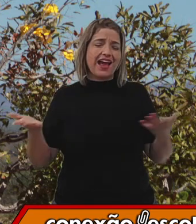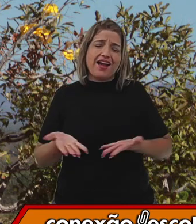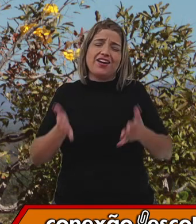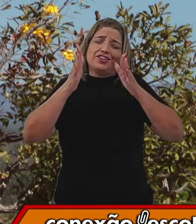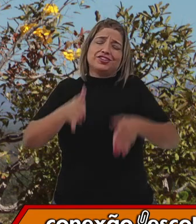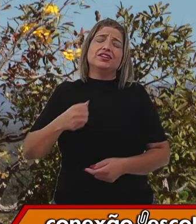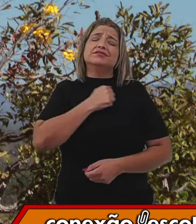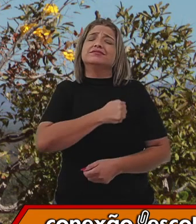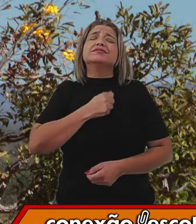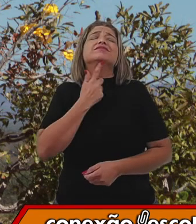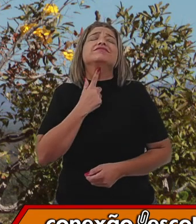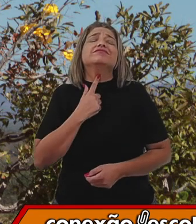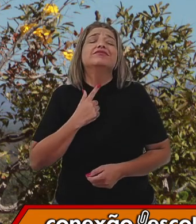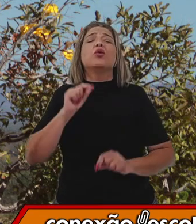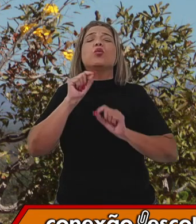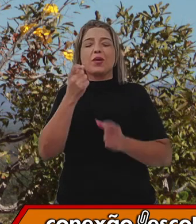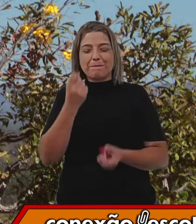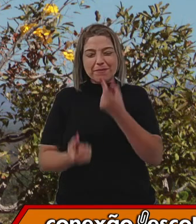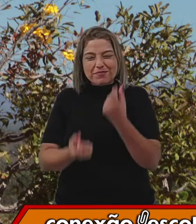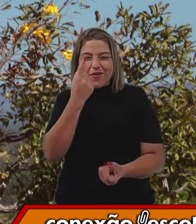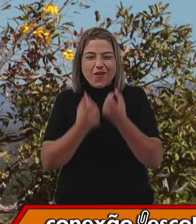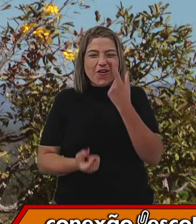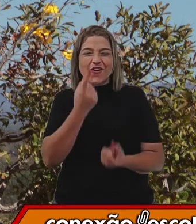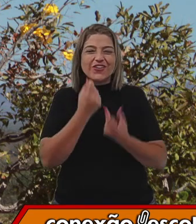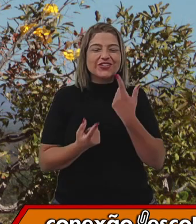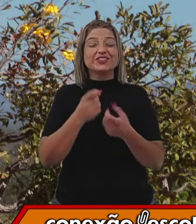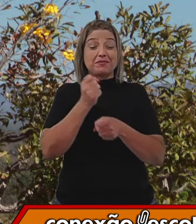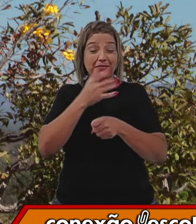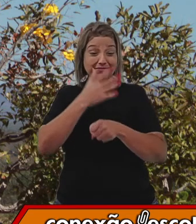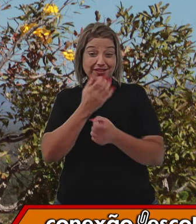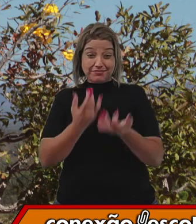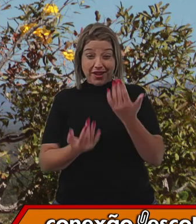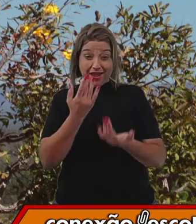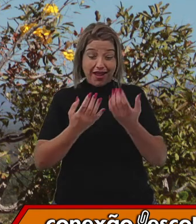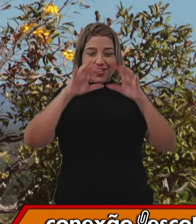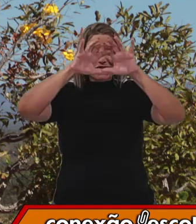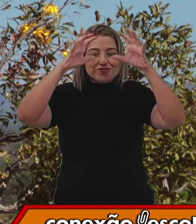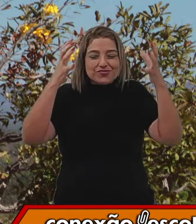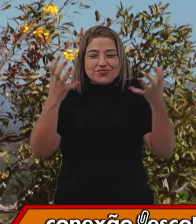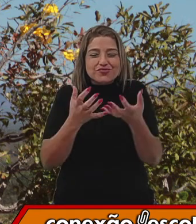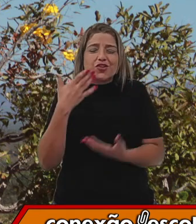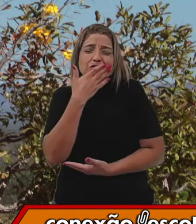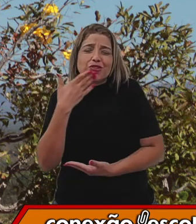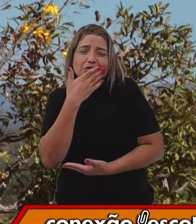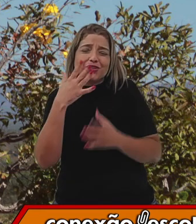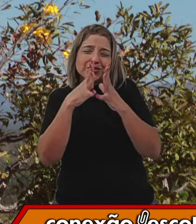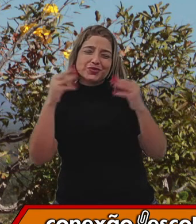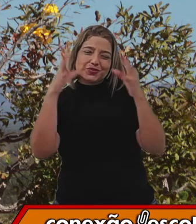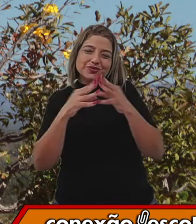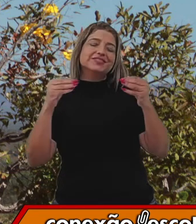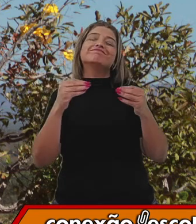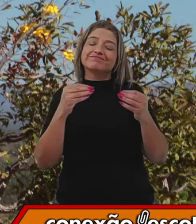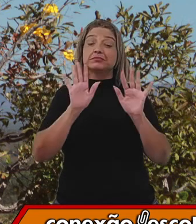De comer aquela pipoca de novo, a batata frita, o algodão doce, mas